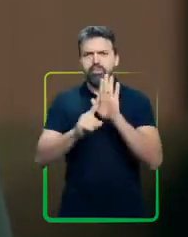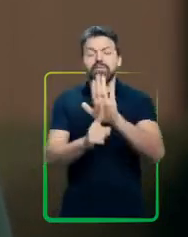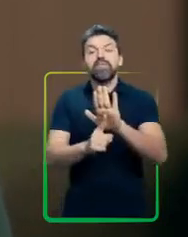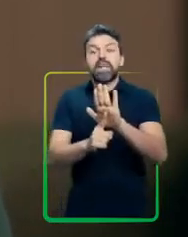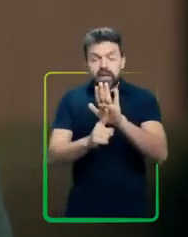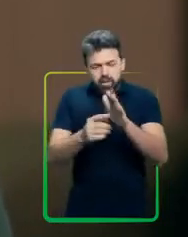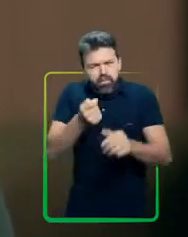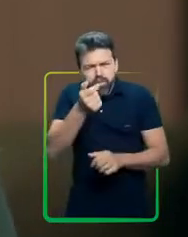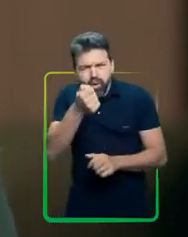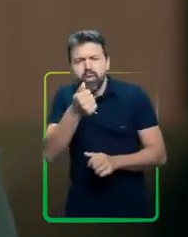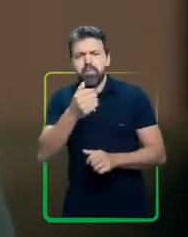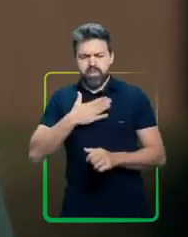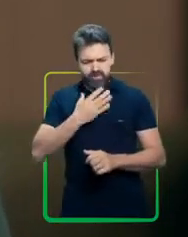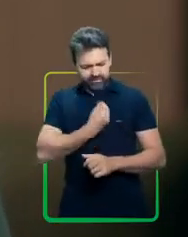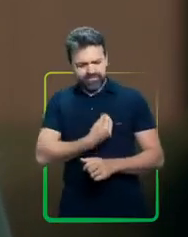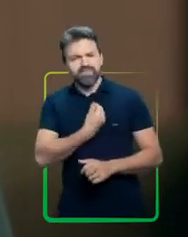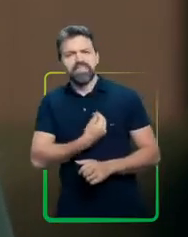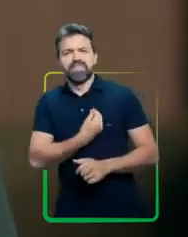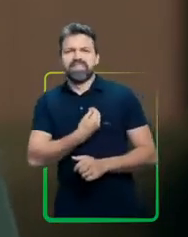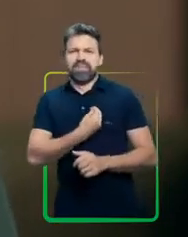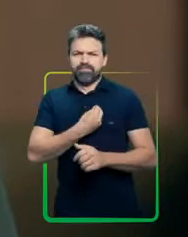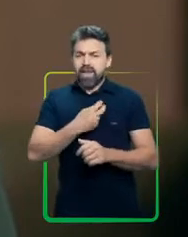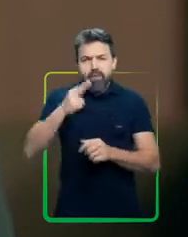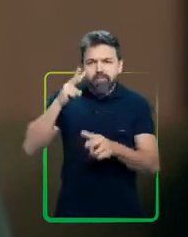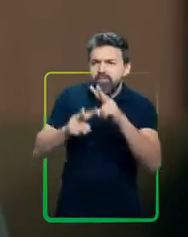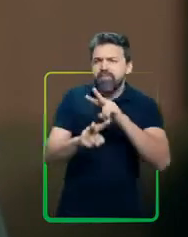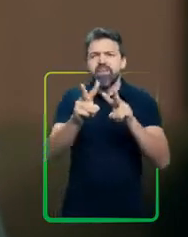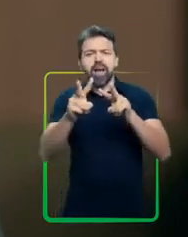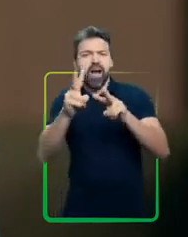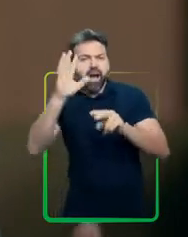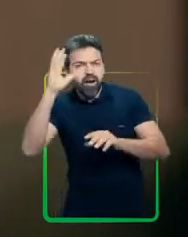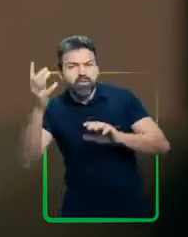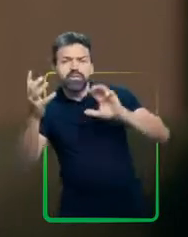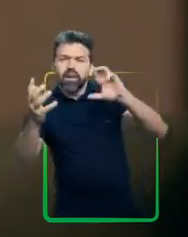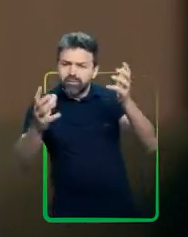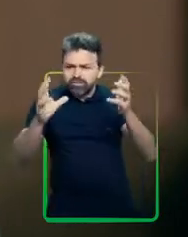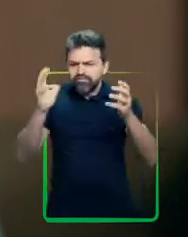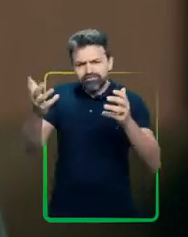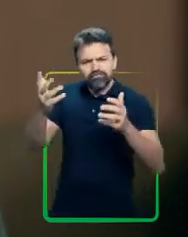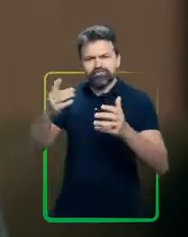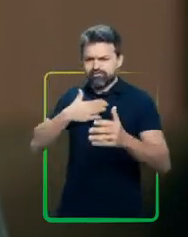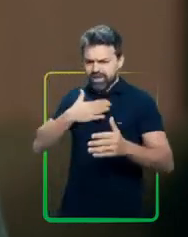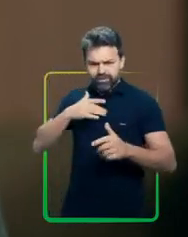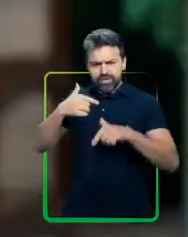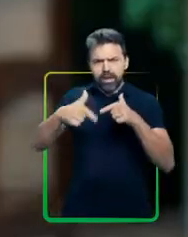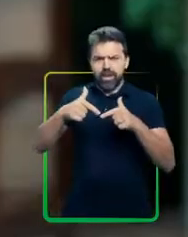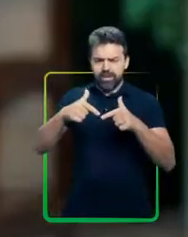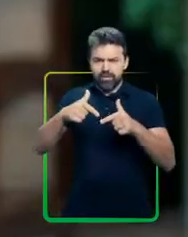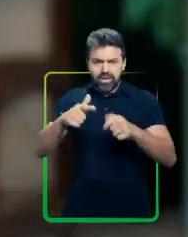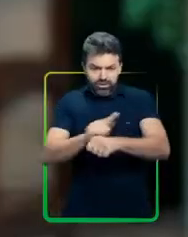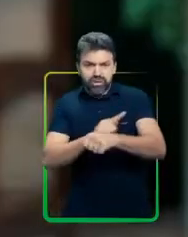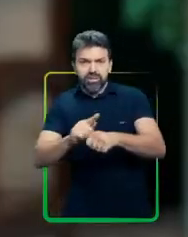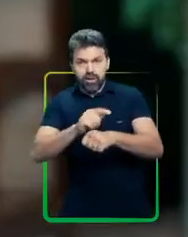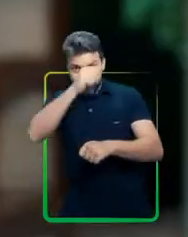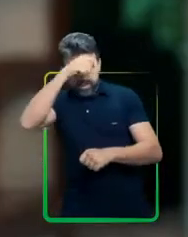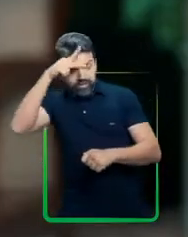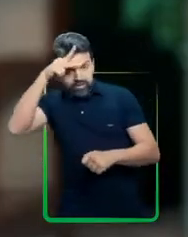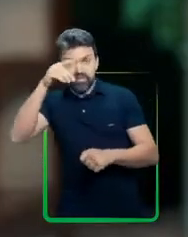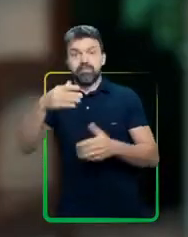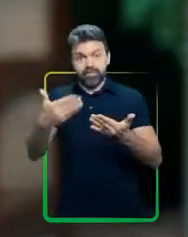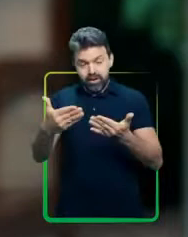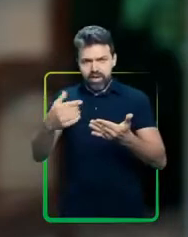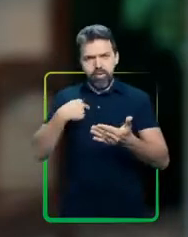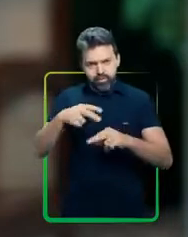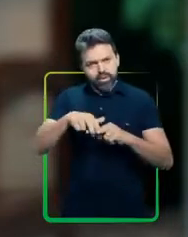pouco do que eu vivi e do que eu vi acontecer ao longo do meu trabalho como gestora. E é por isso que eu